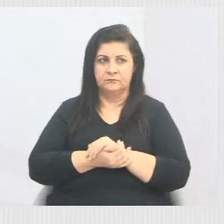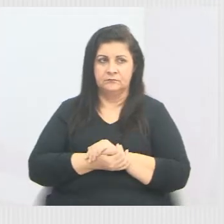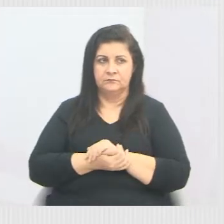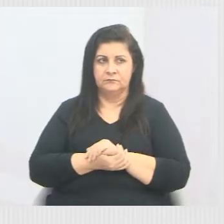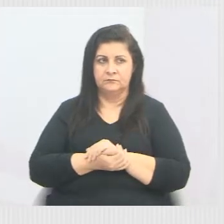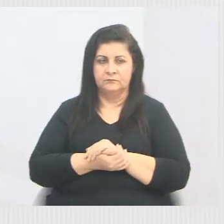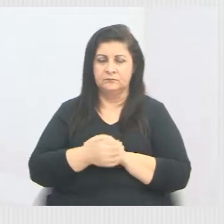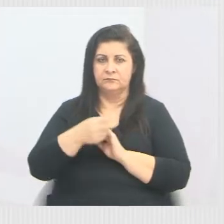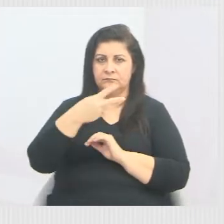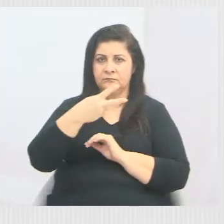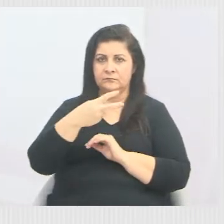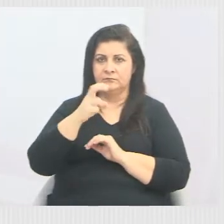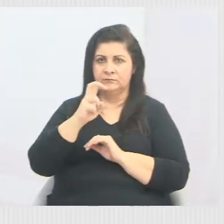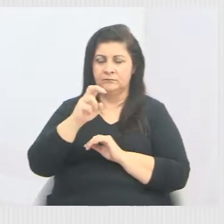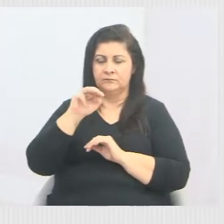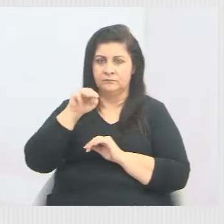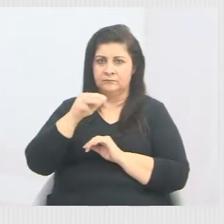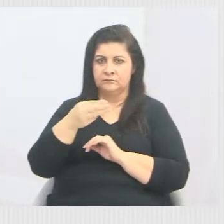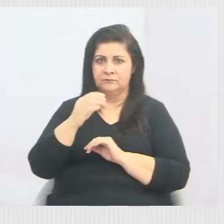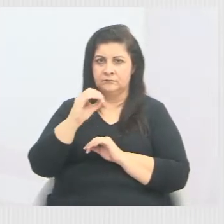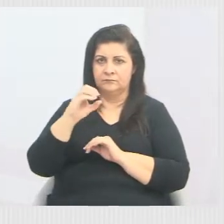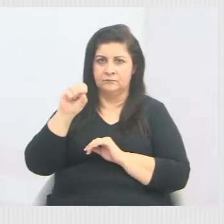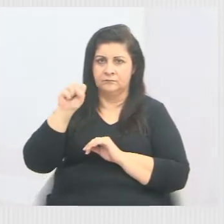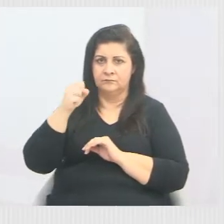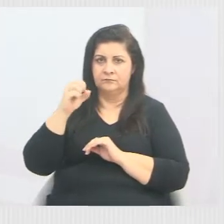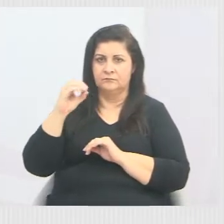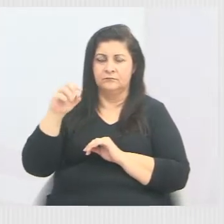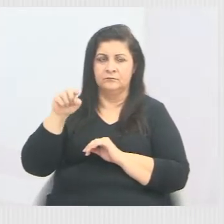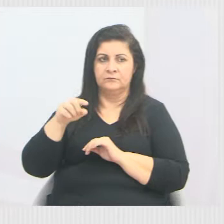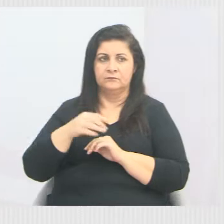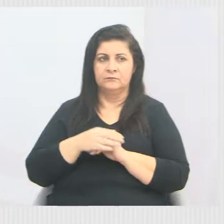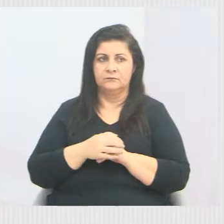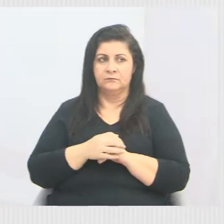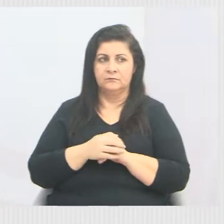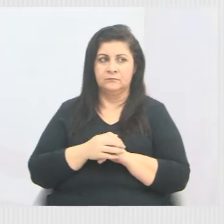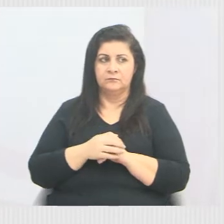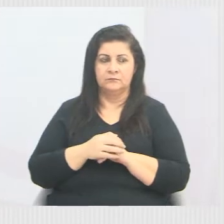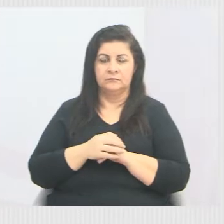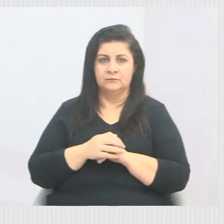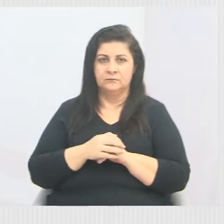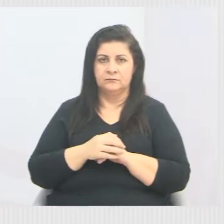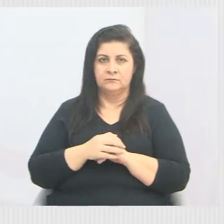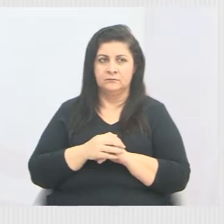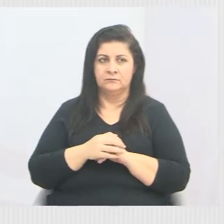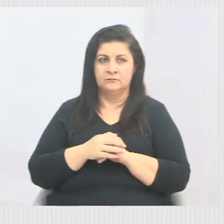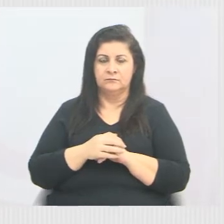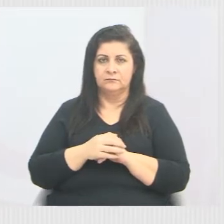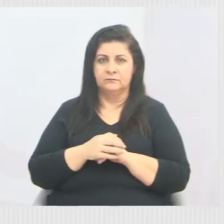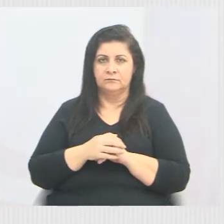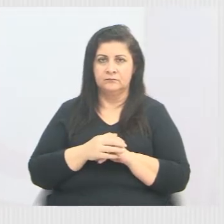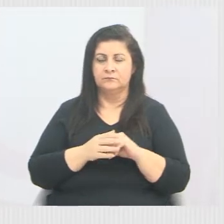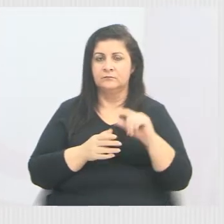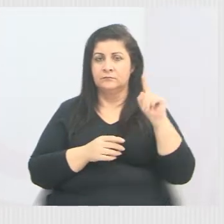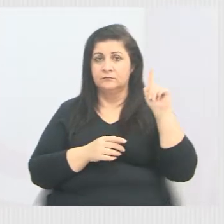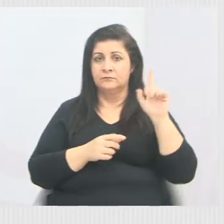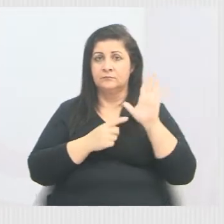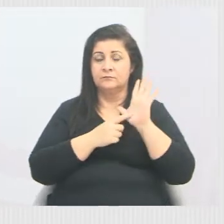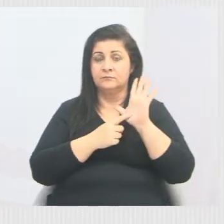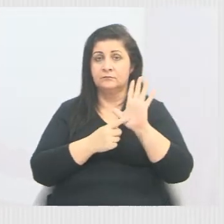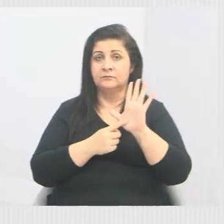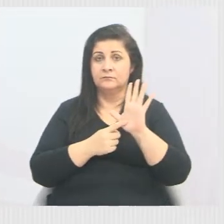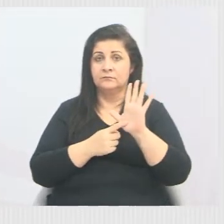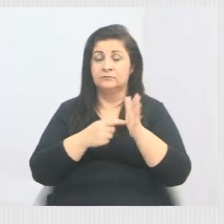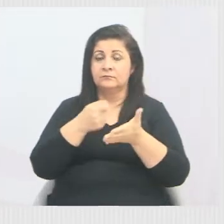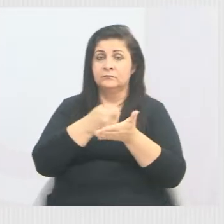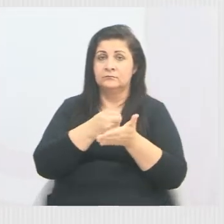foi 25 milhões e 80 mil. Lembrando que esse processado são pagamentos